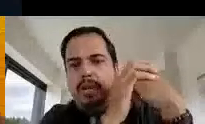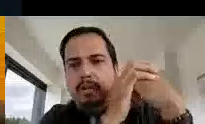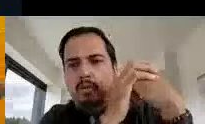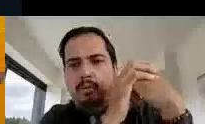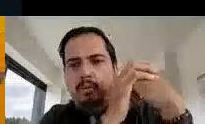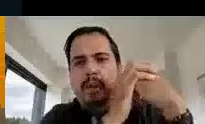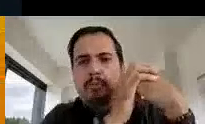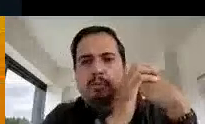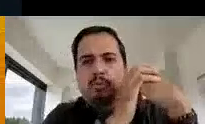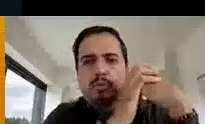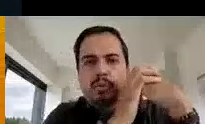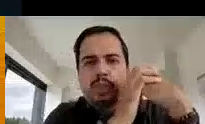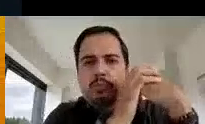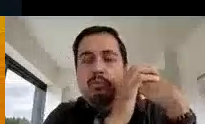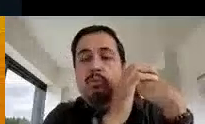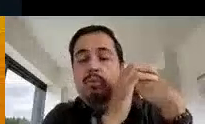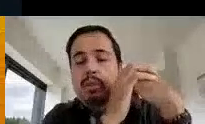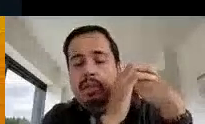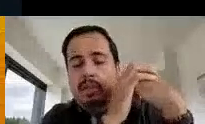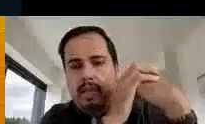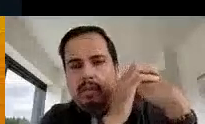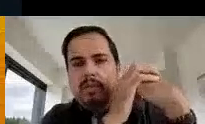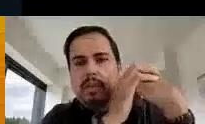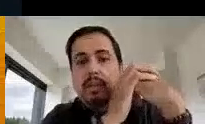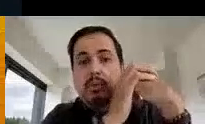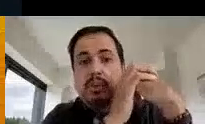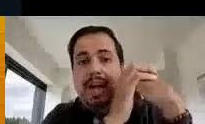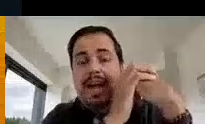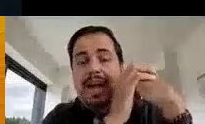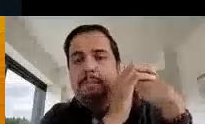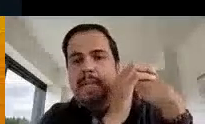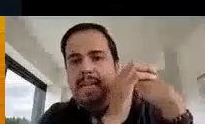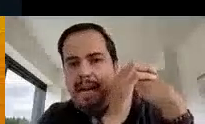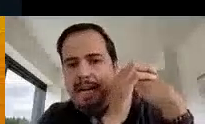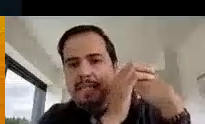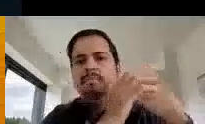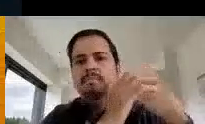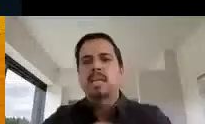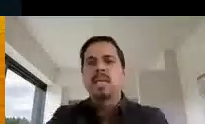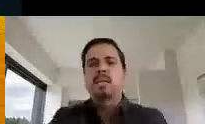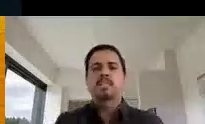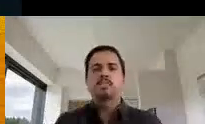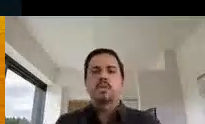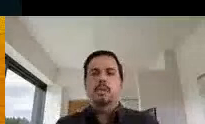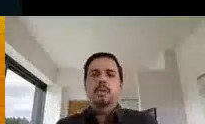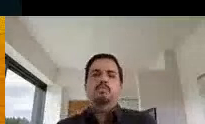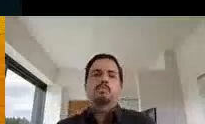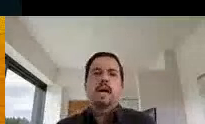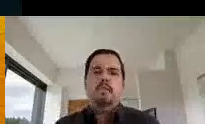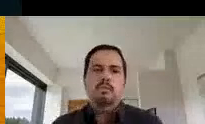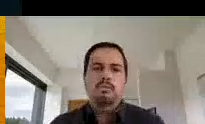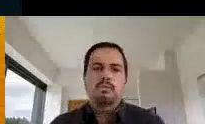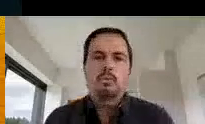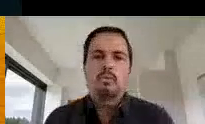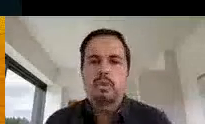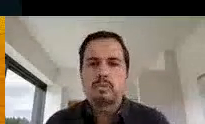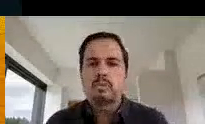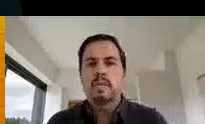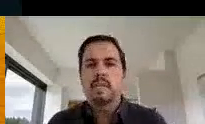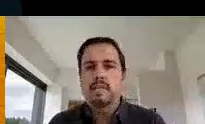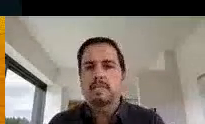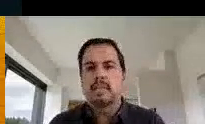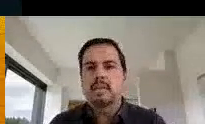de comportamento por meio do uso estratégico de tecnologia aplicada, direcionamento por